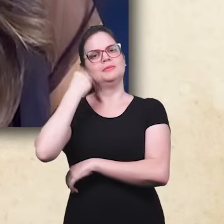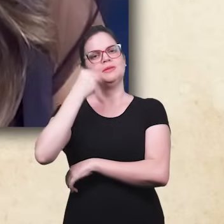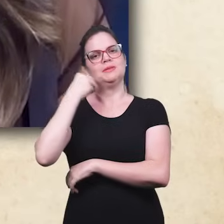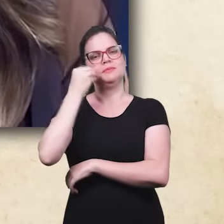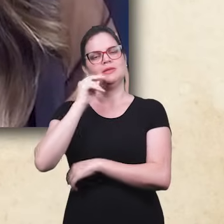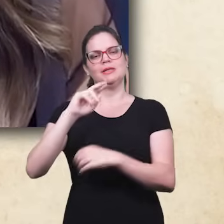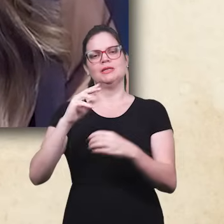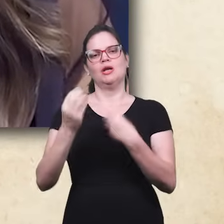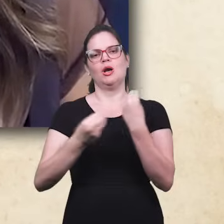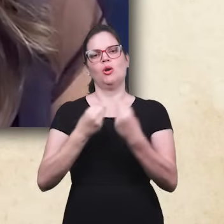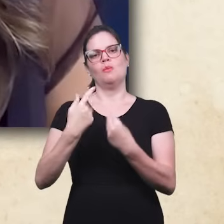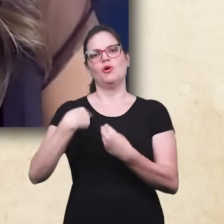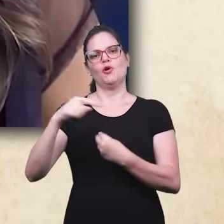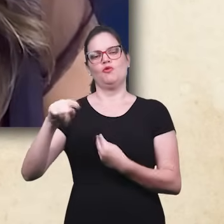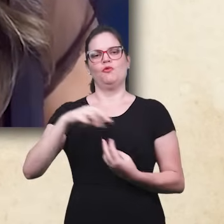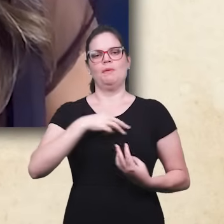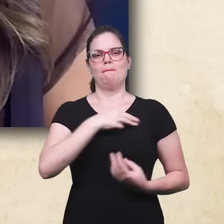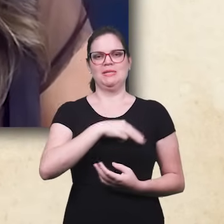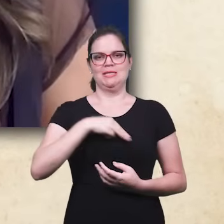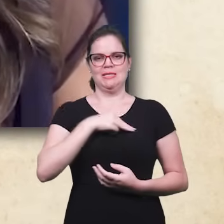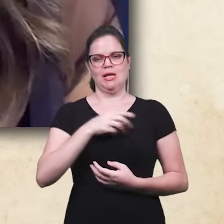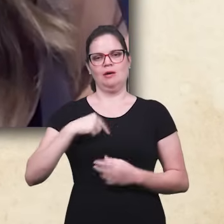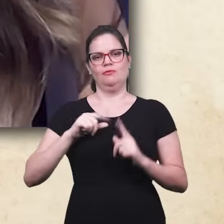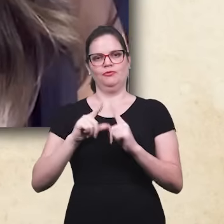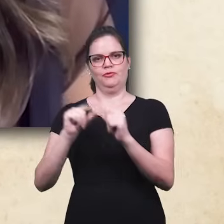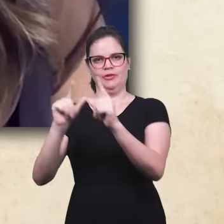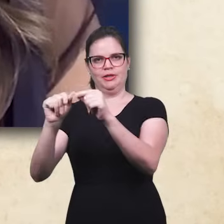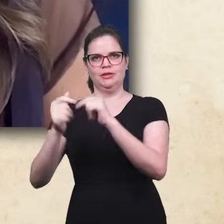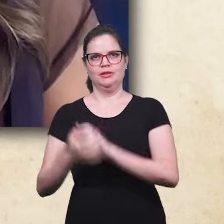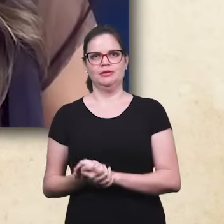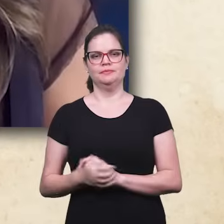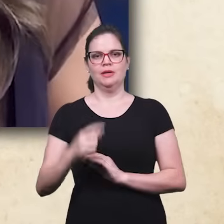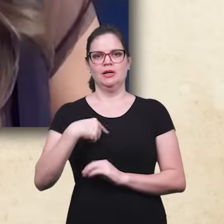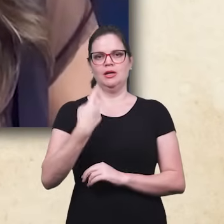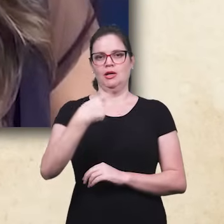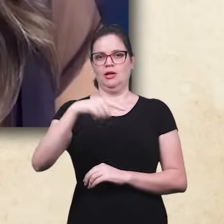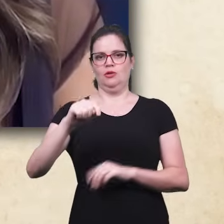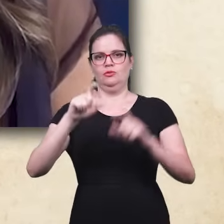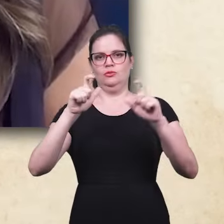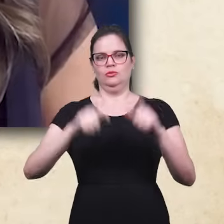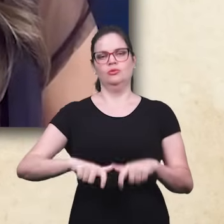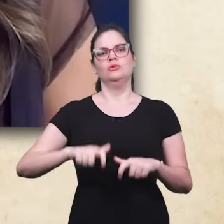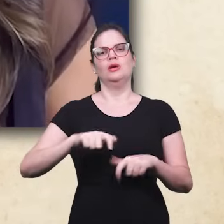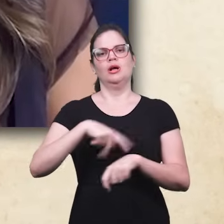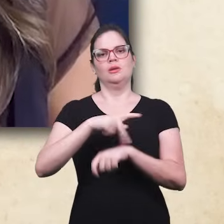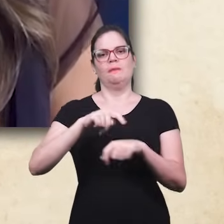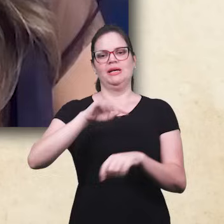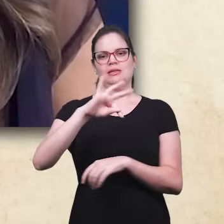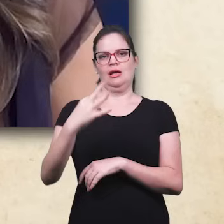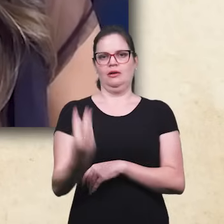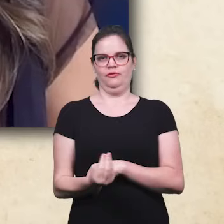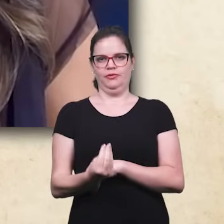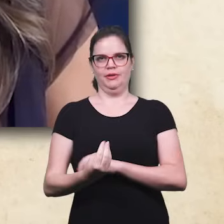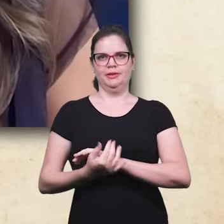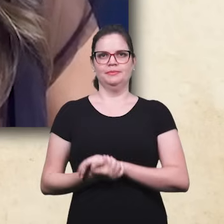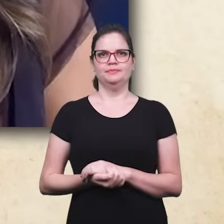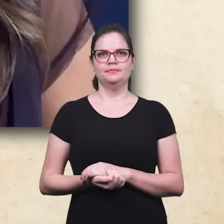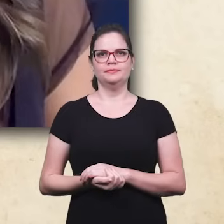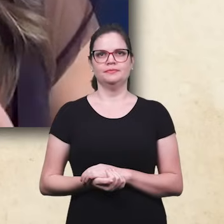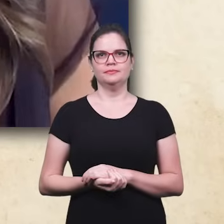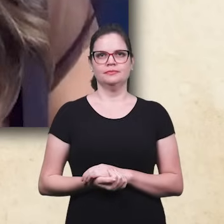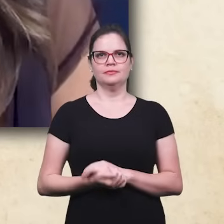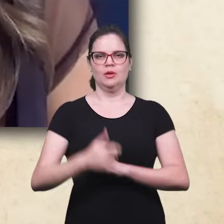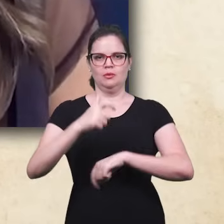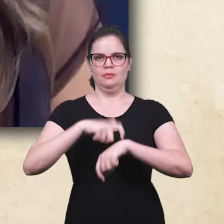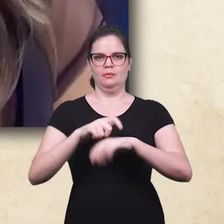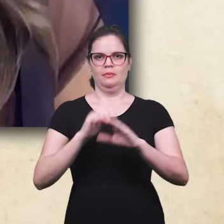experiência com a obra no exterior. Eu tive de viajar para um país africano chamado Guiné-Bissau. E